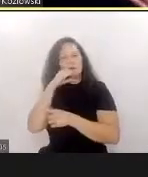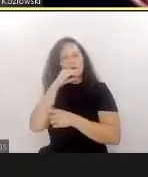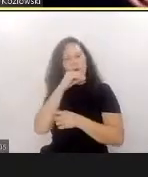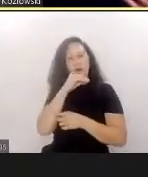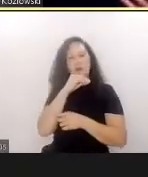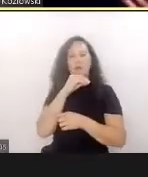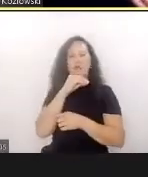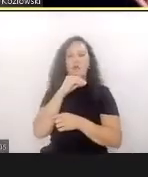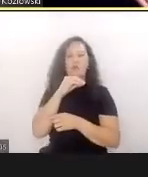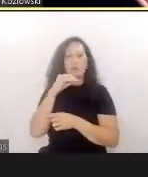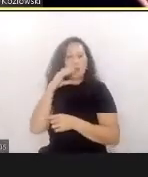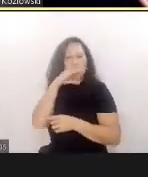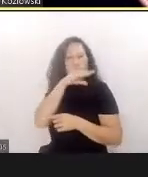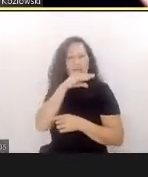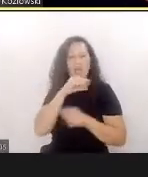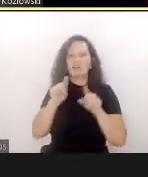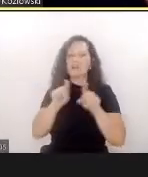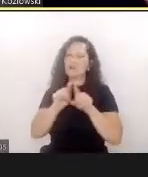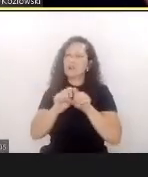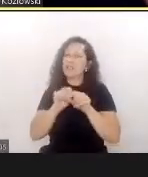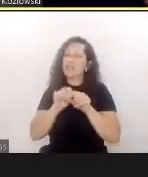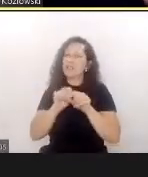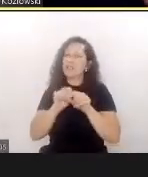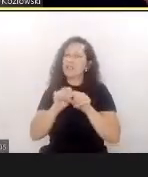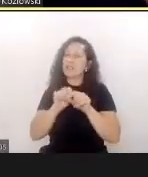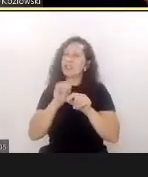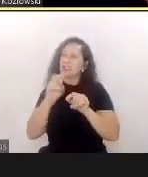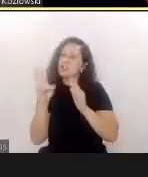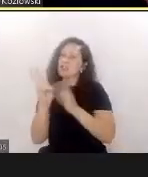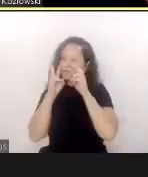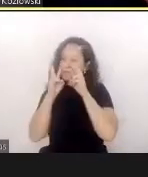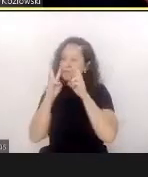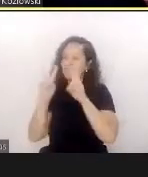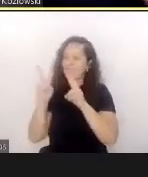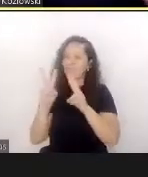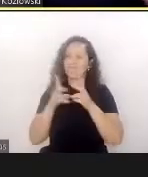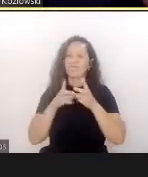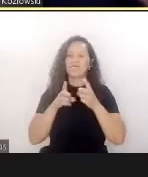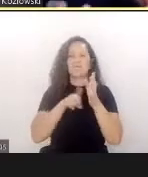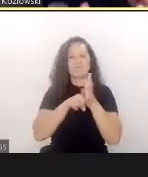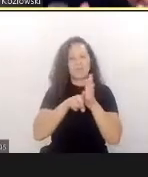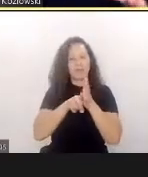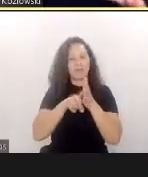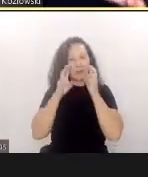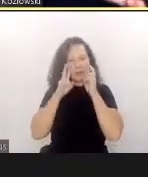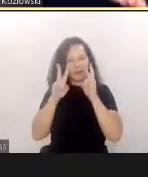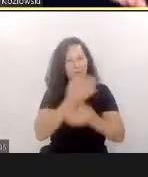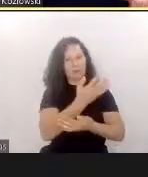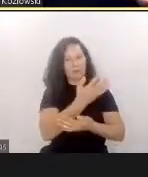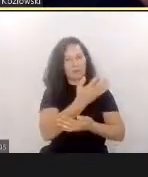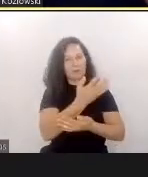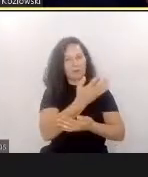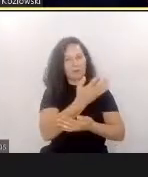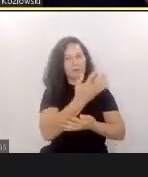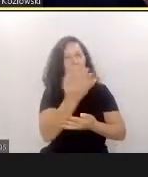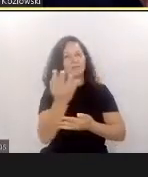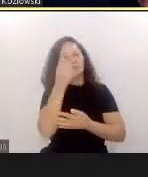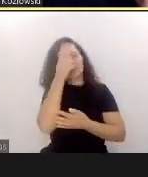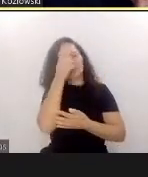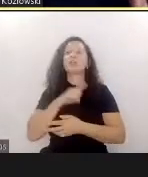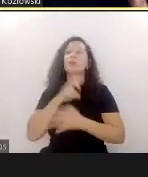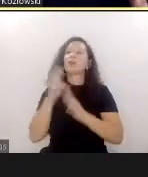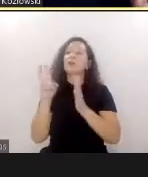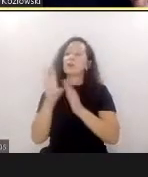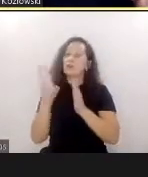reservas indígenas. E vocês podem ver que onde tem reserva indígena, que são esses pontos,